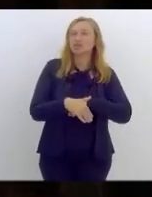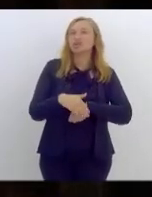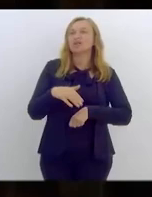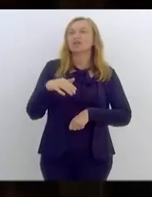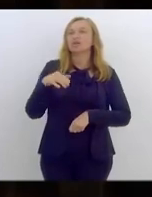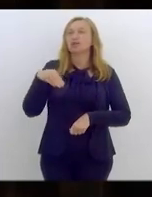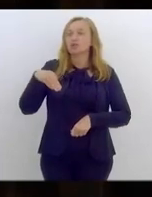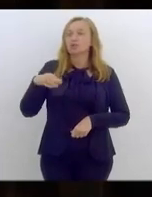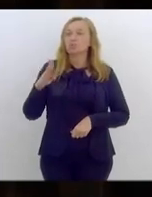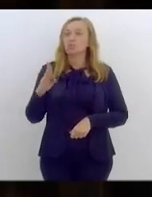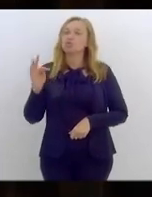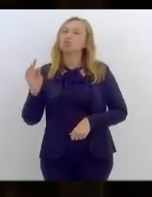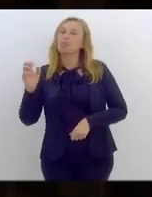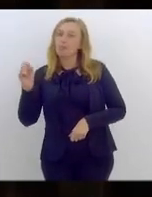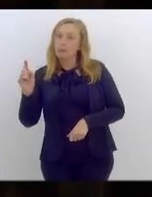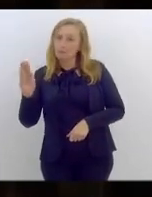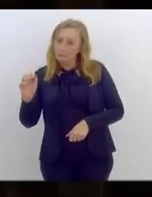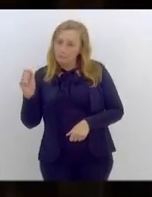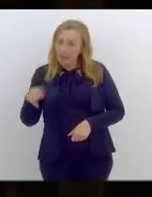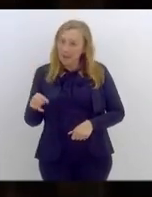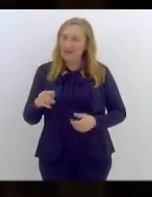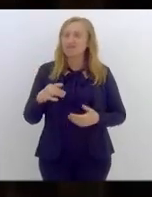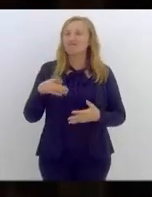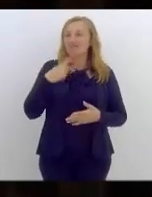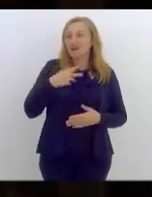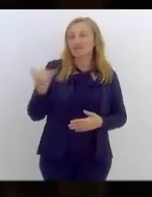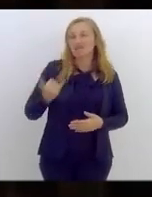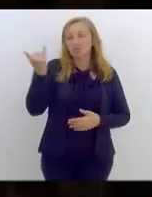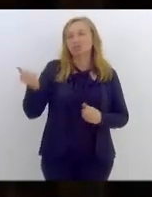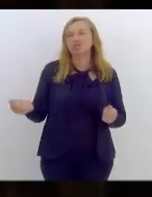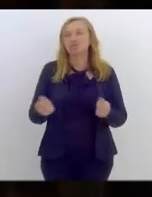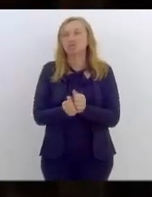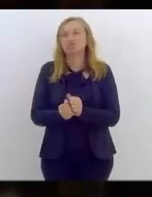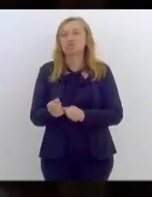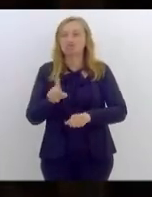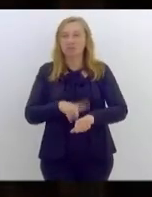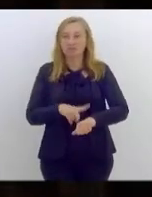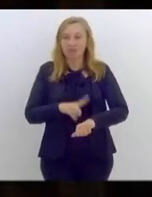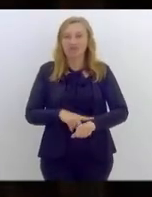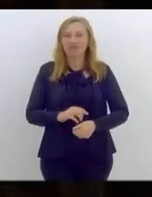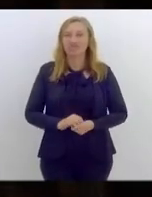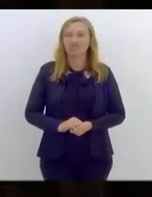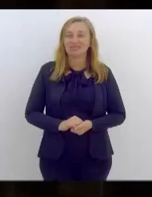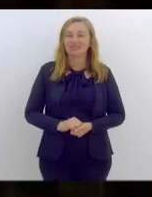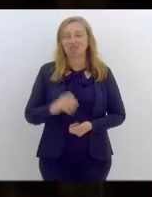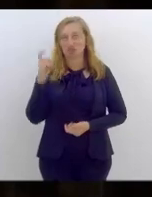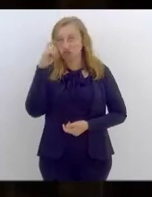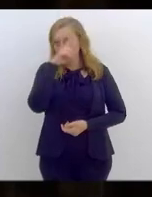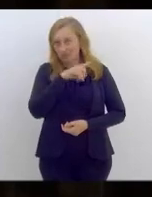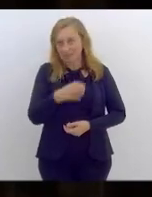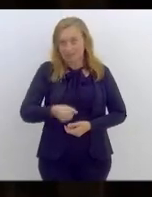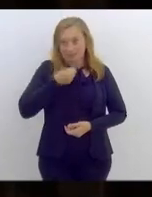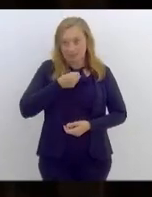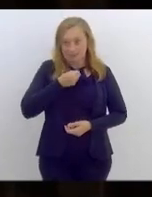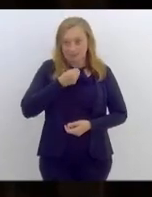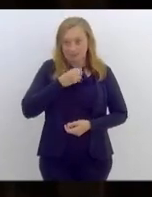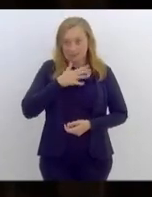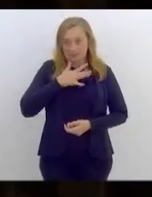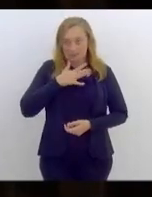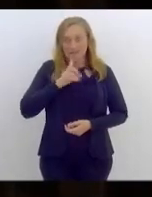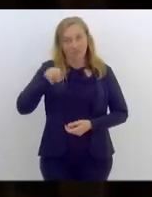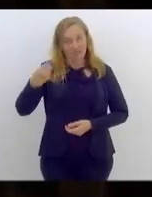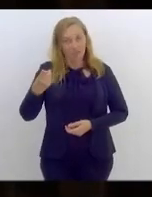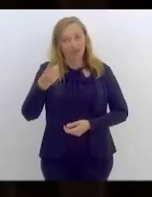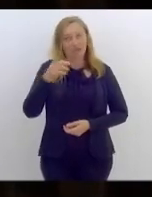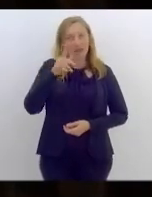Motumbá. Quero falar da importância de participar desse momento, É muito difícil pegar o microfone depois do Pitanga, acho